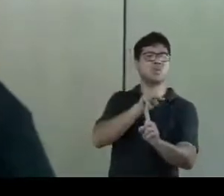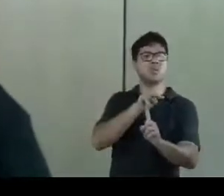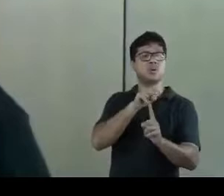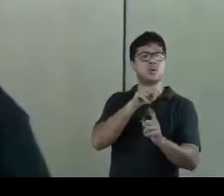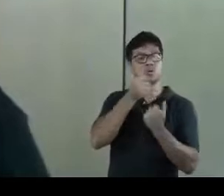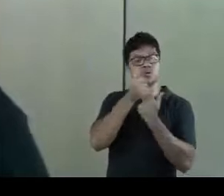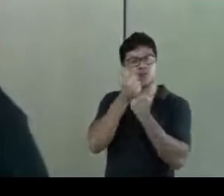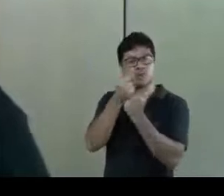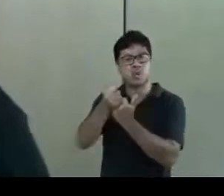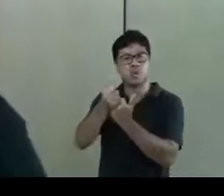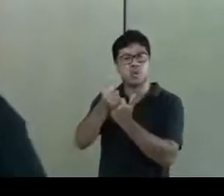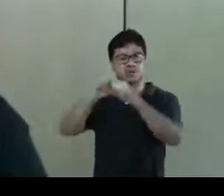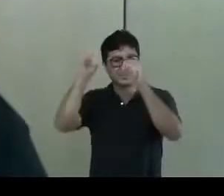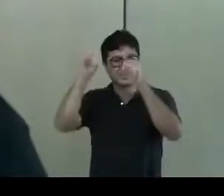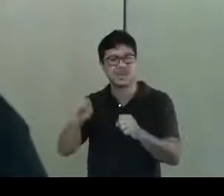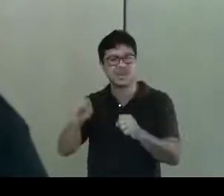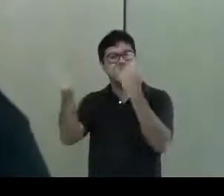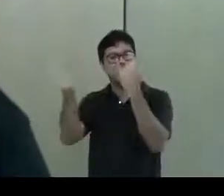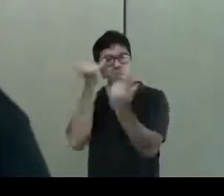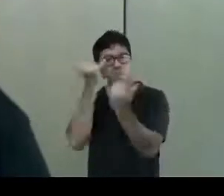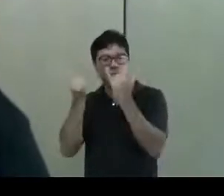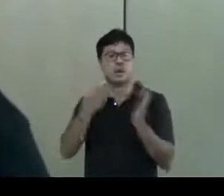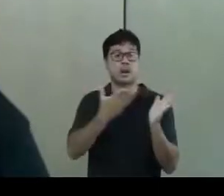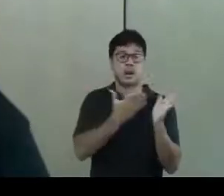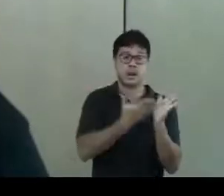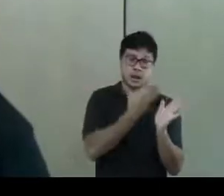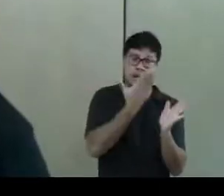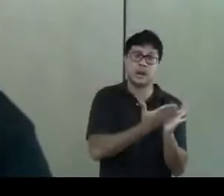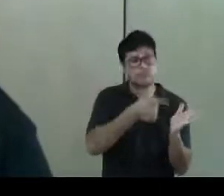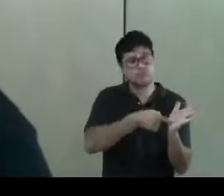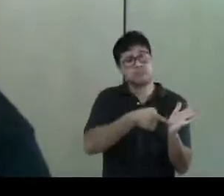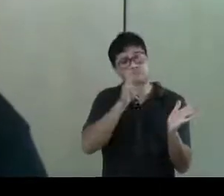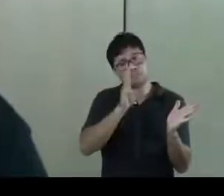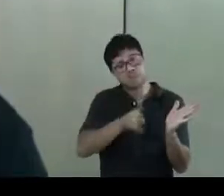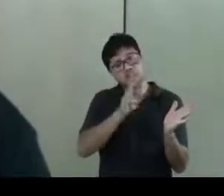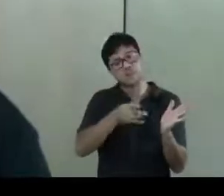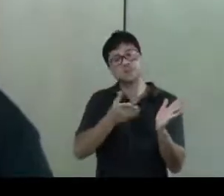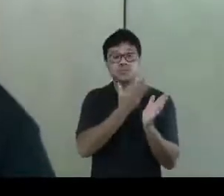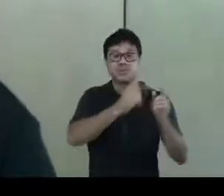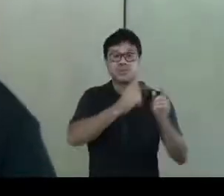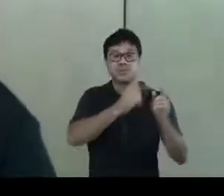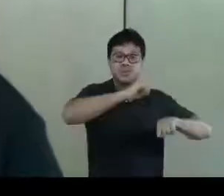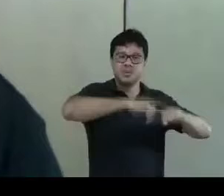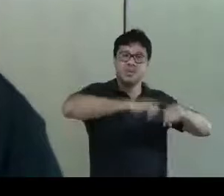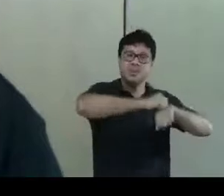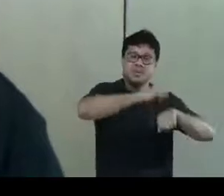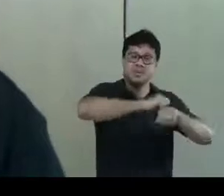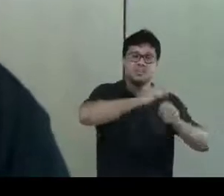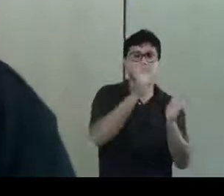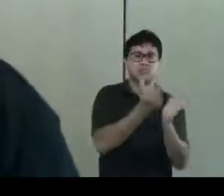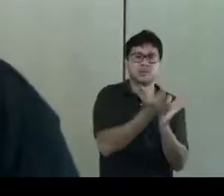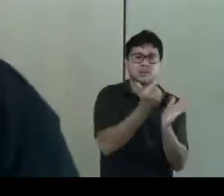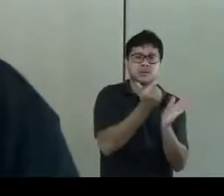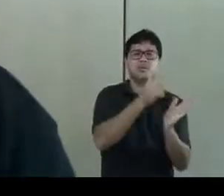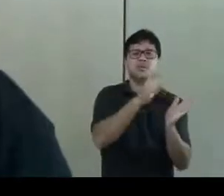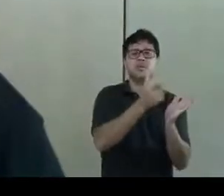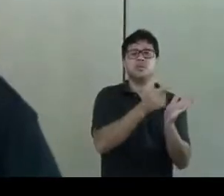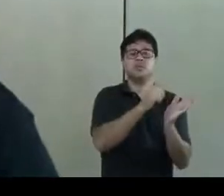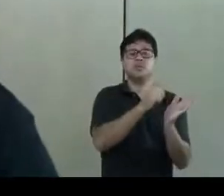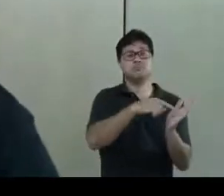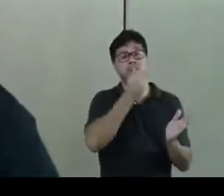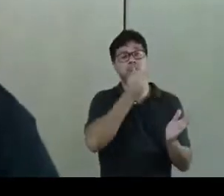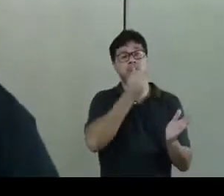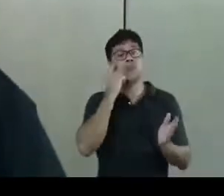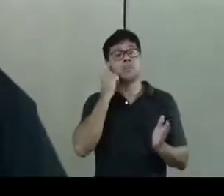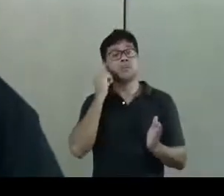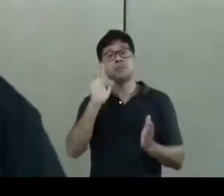dos suportes, né, da informação, como o livro, por exemplo, nesse sentido a bibliografia material trabalha isso muito bem, mas